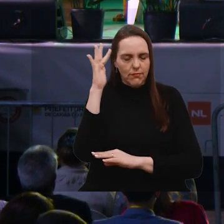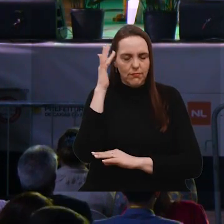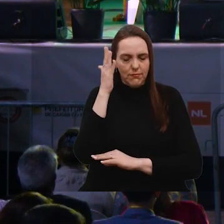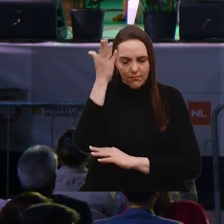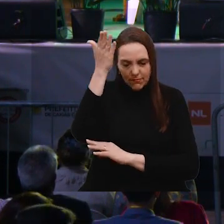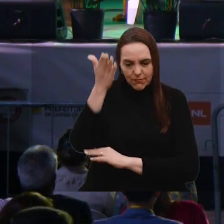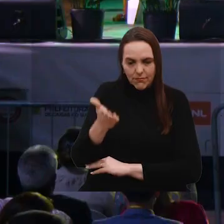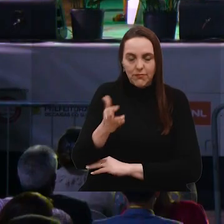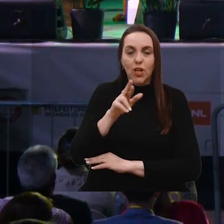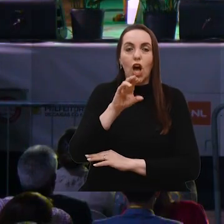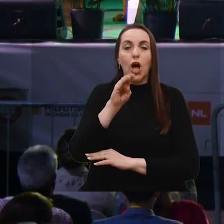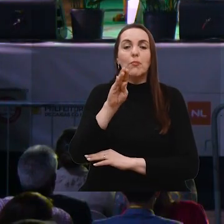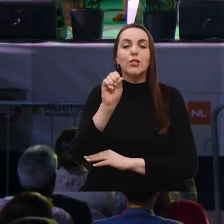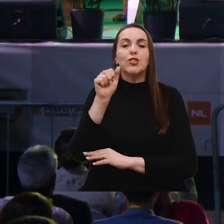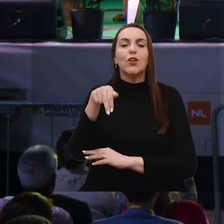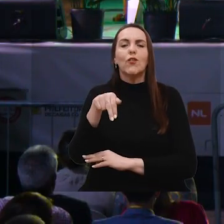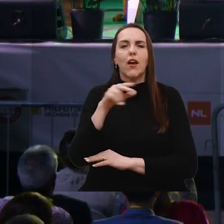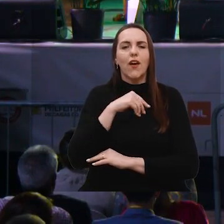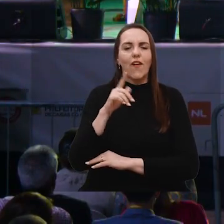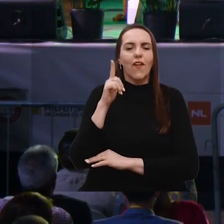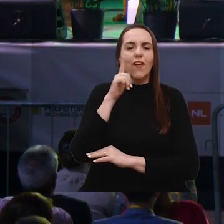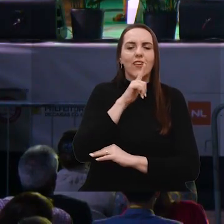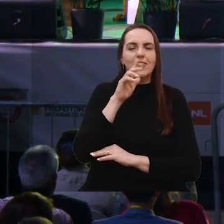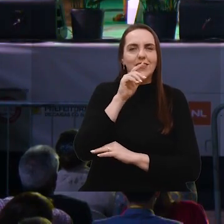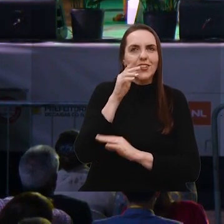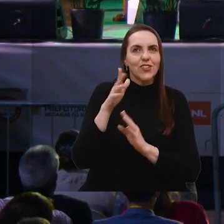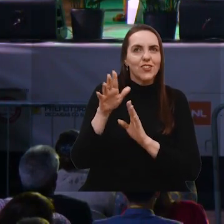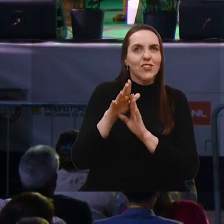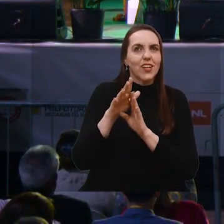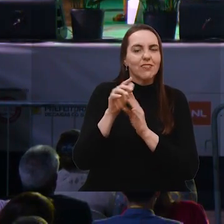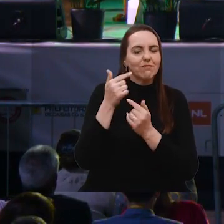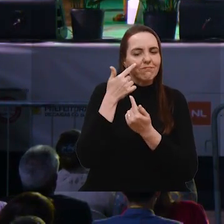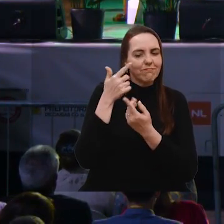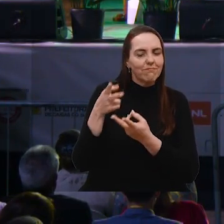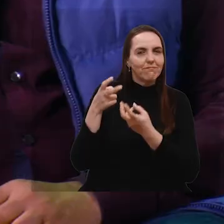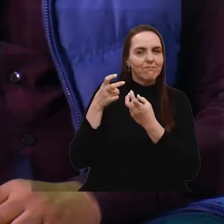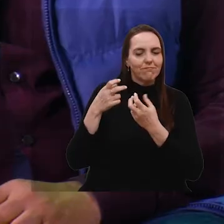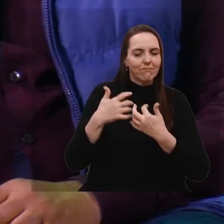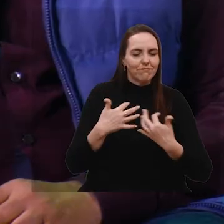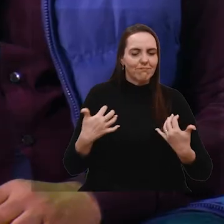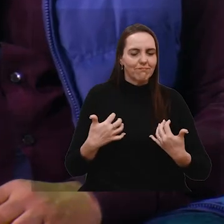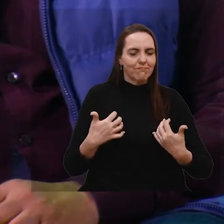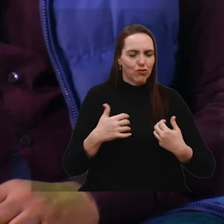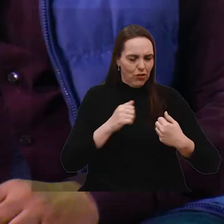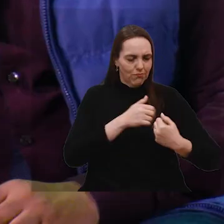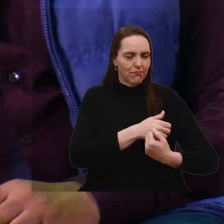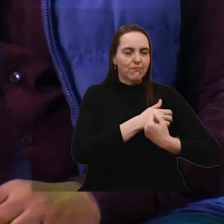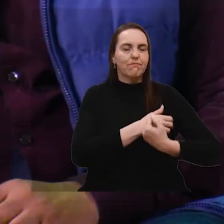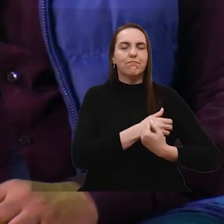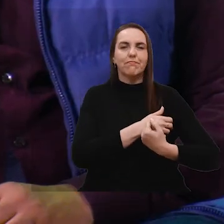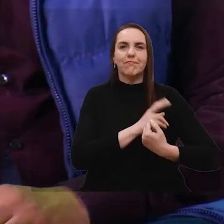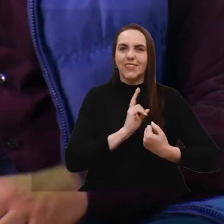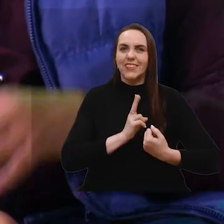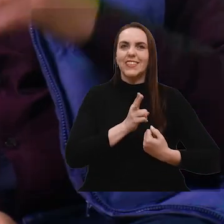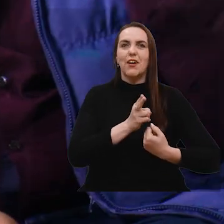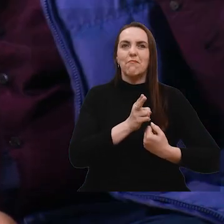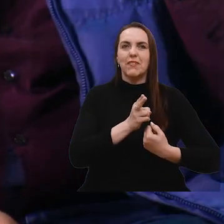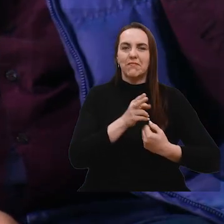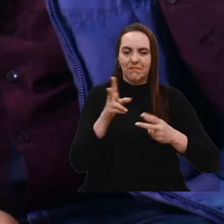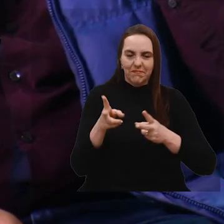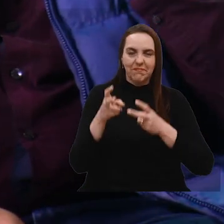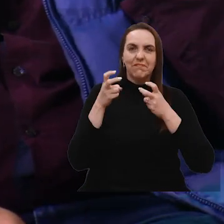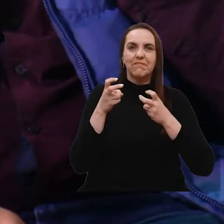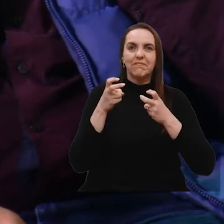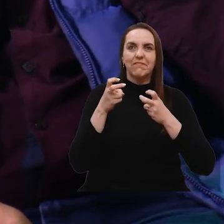olho e tentar imaginar o Robson, eu consigo já ver ele chegando com a gaita a ponto nos